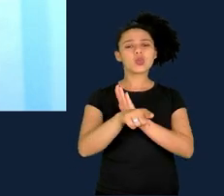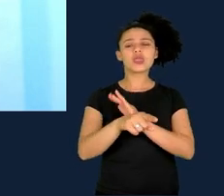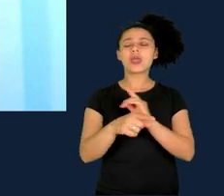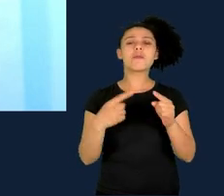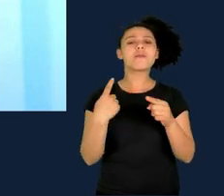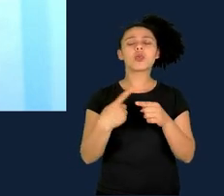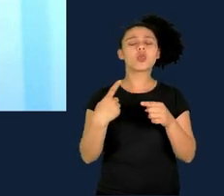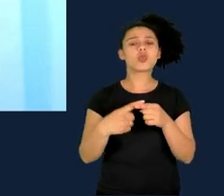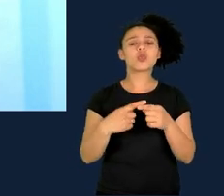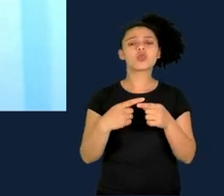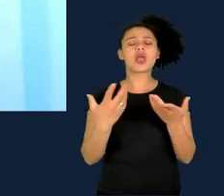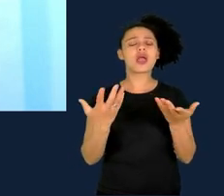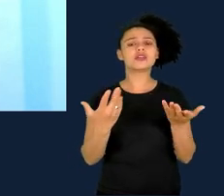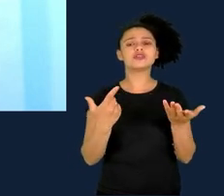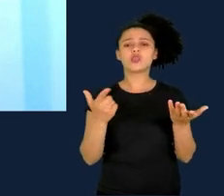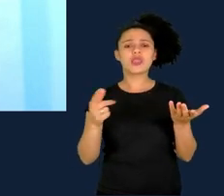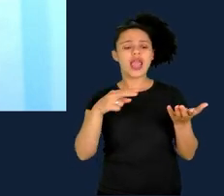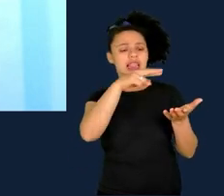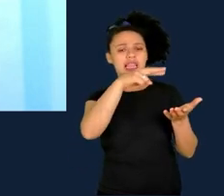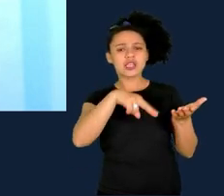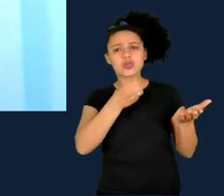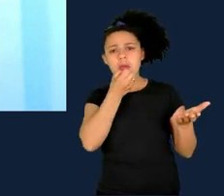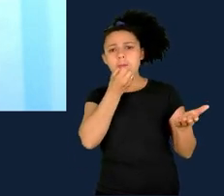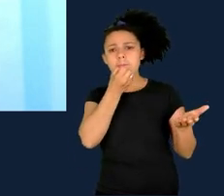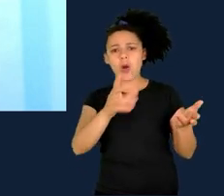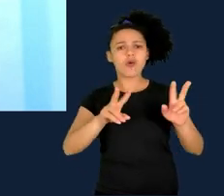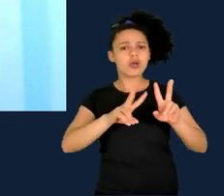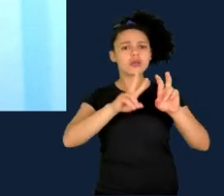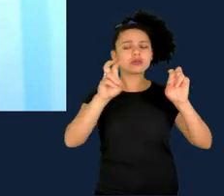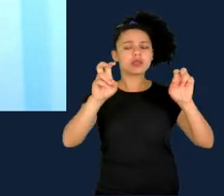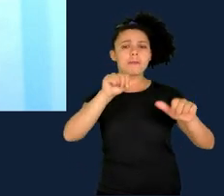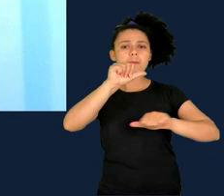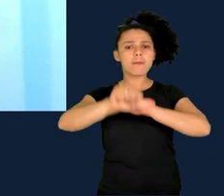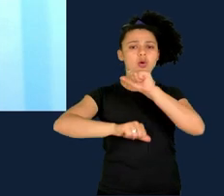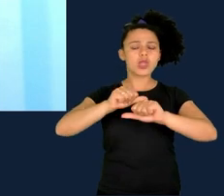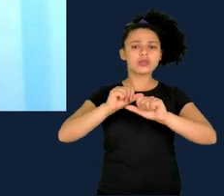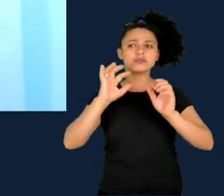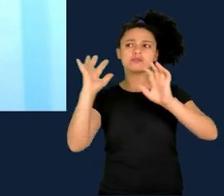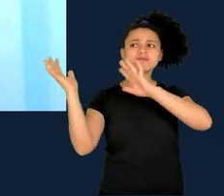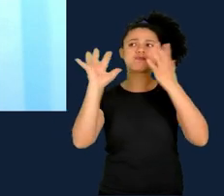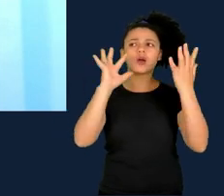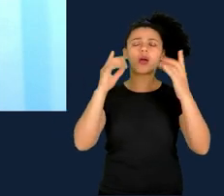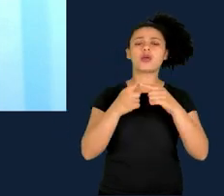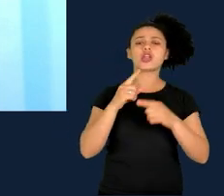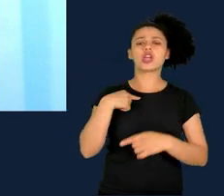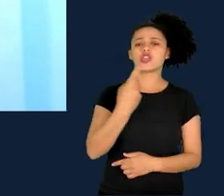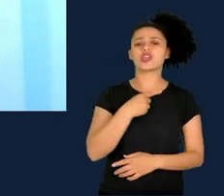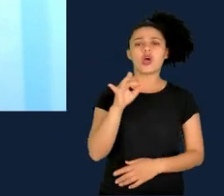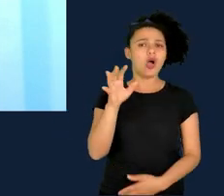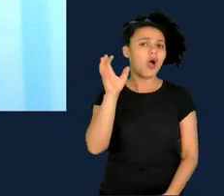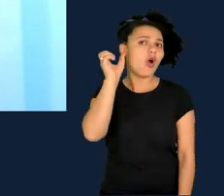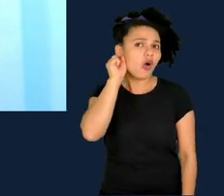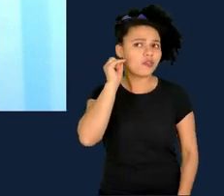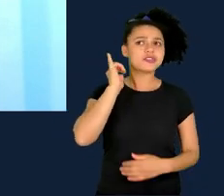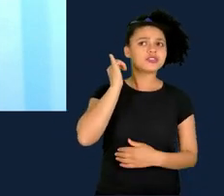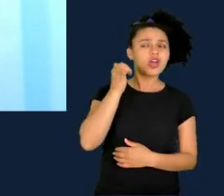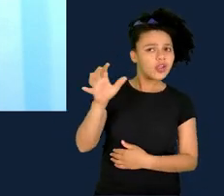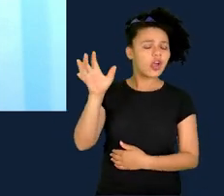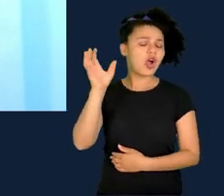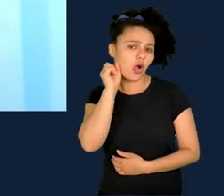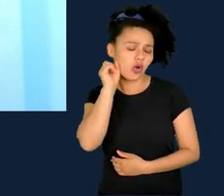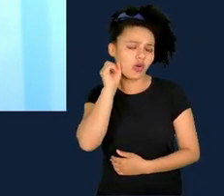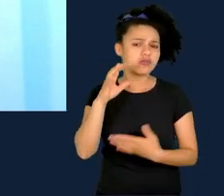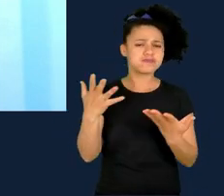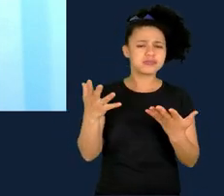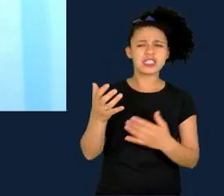mais leitura boa sobre mudança climática? Por que a gente tem que só ouvir história sobre isso? E porque a história da mudança climática não